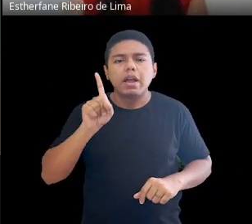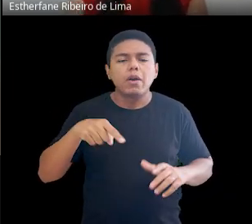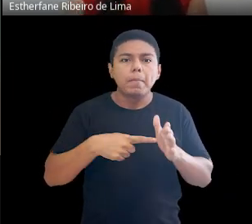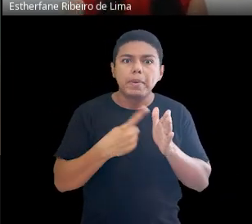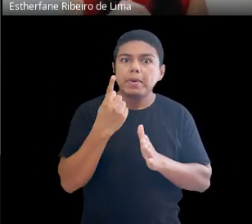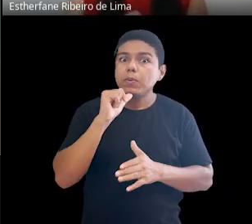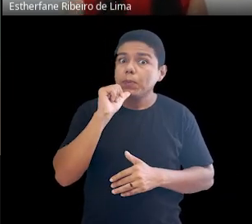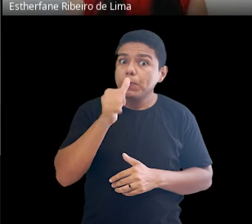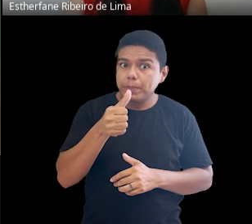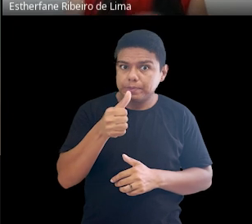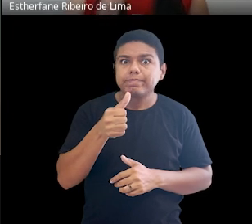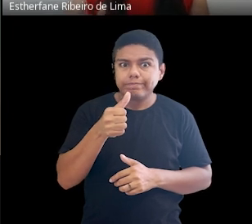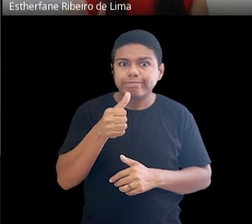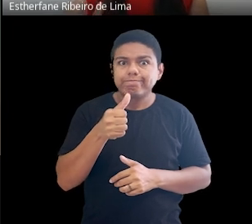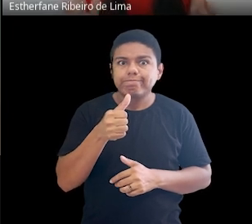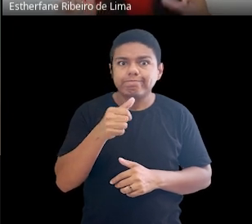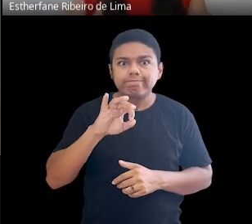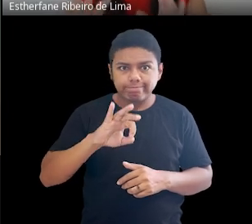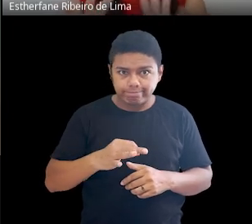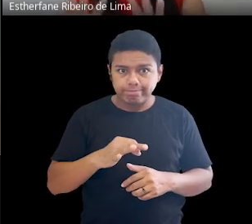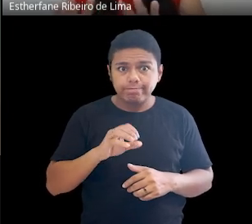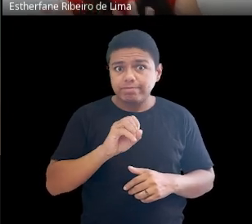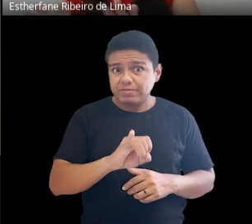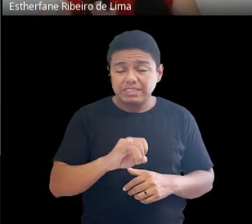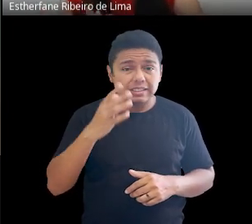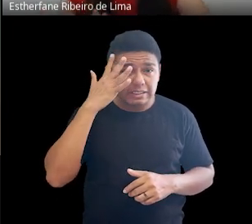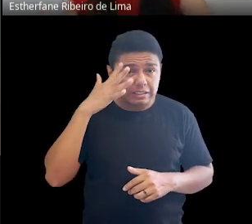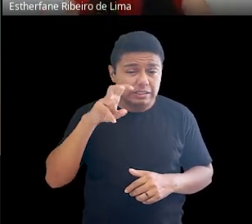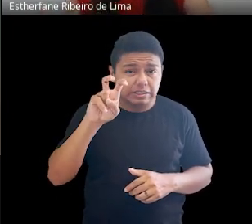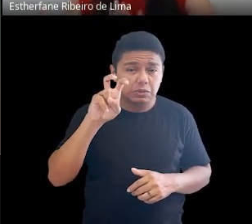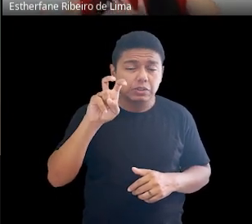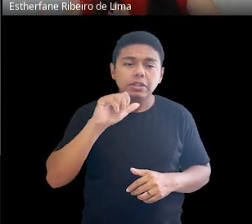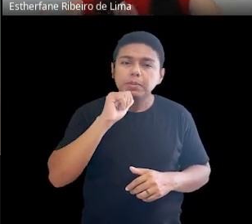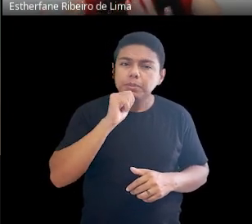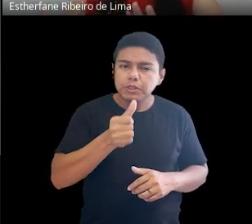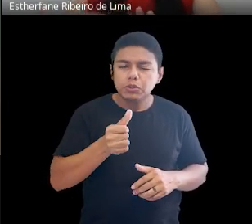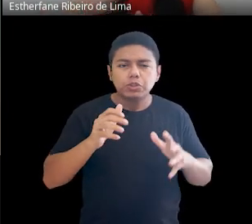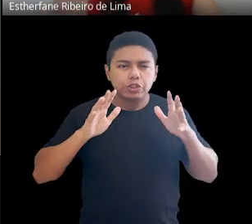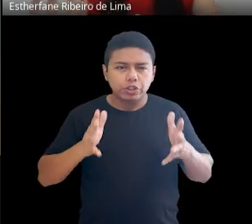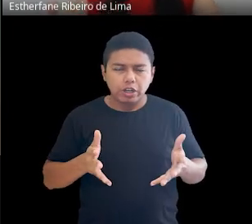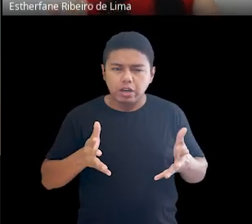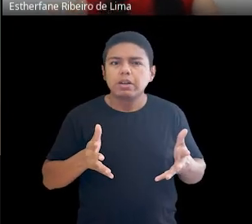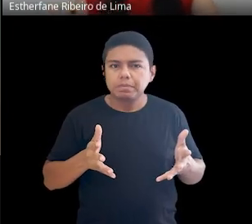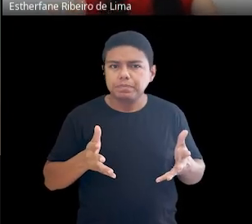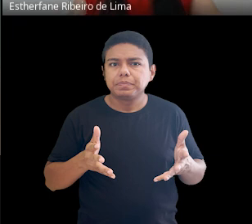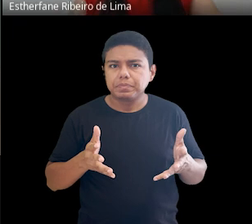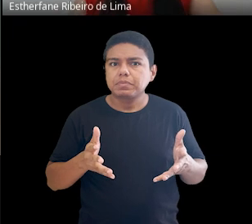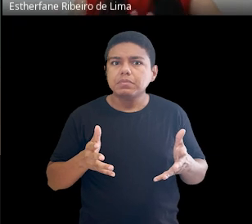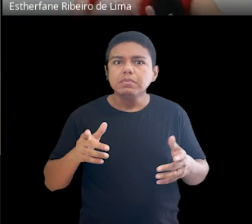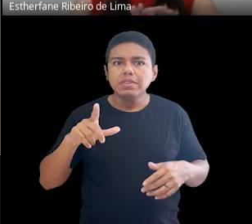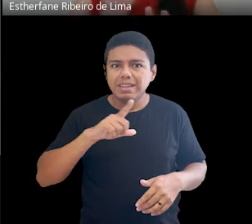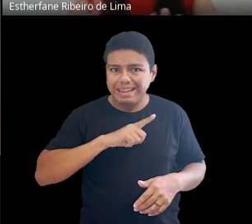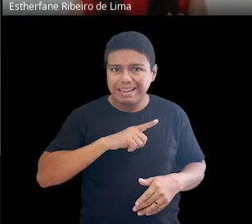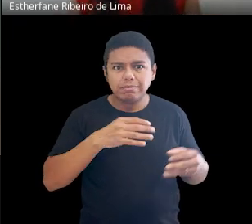ela menstruou. Ou seja, se passou 5 dias menstruada, certo? Se é um ciclo